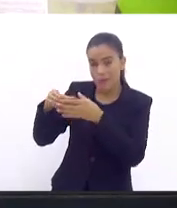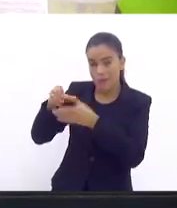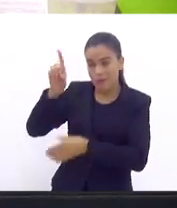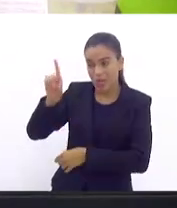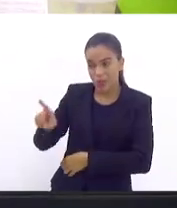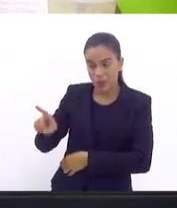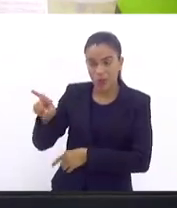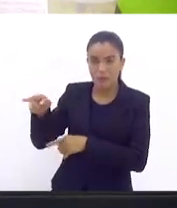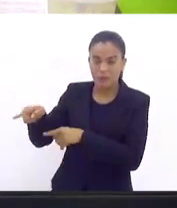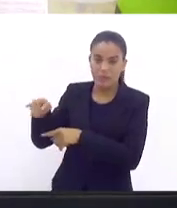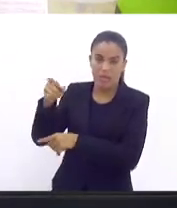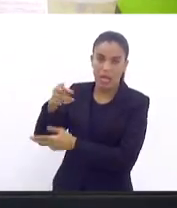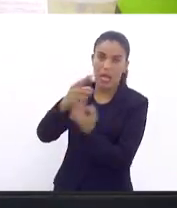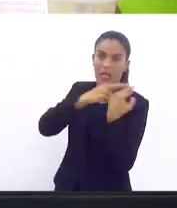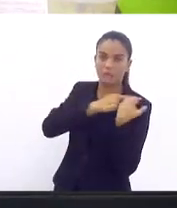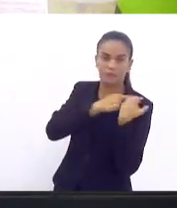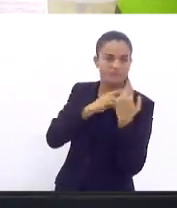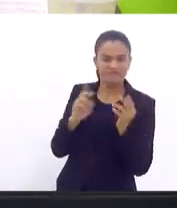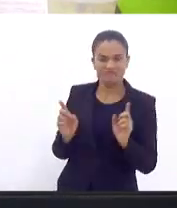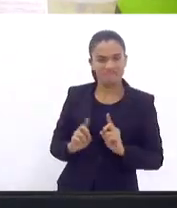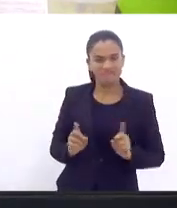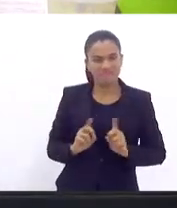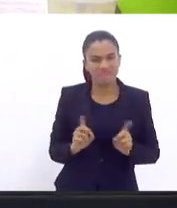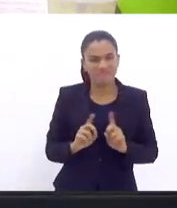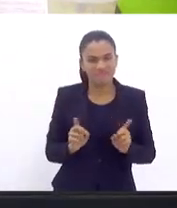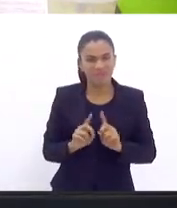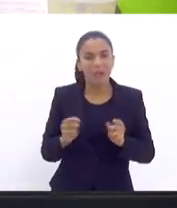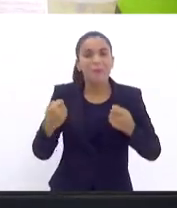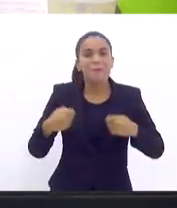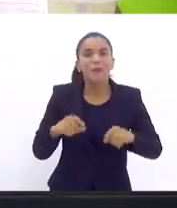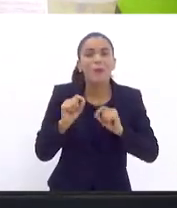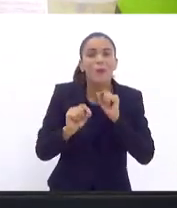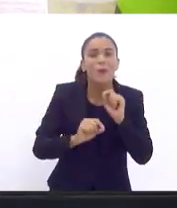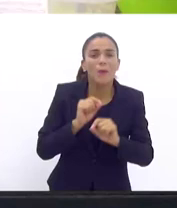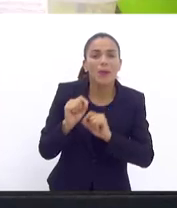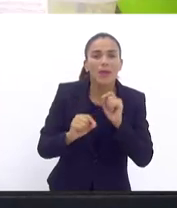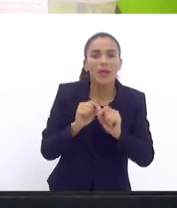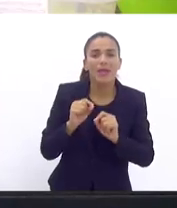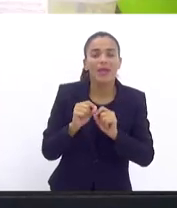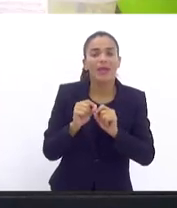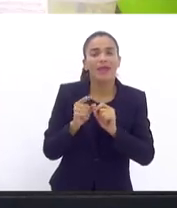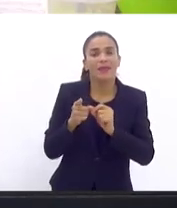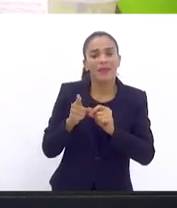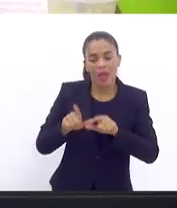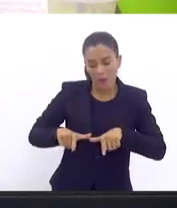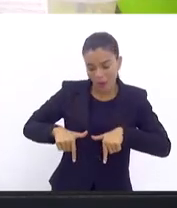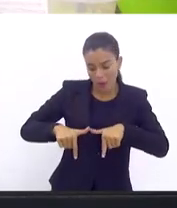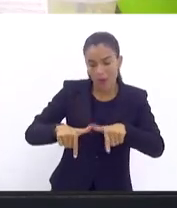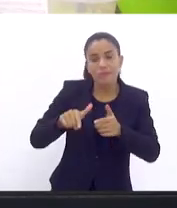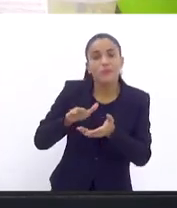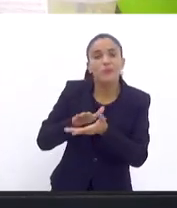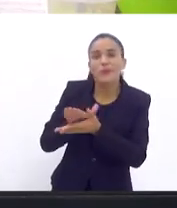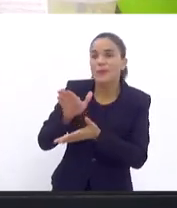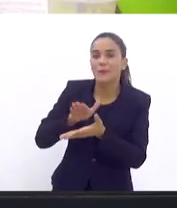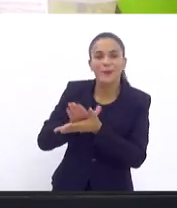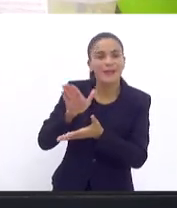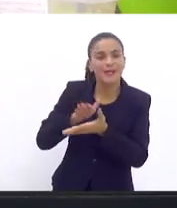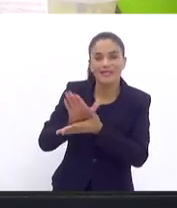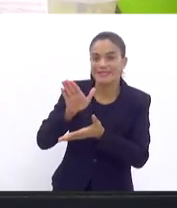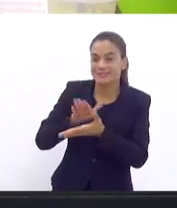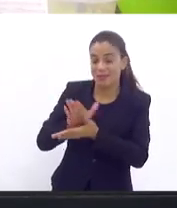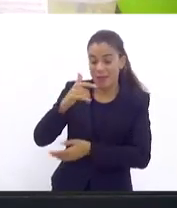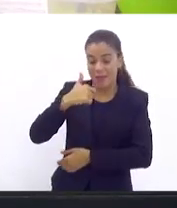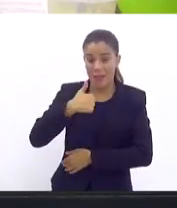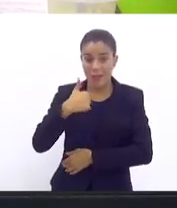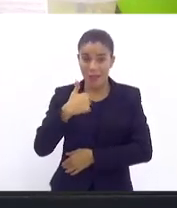deliberar na mesa diretora não precisa deliberar precisa apenas que haja o ato de publicação para que eu